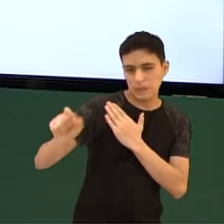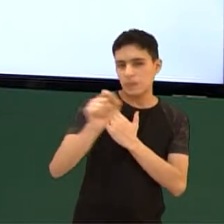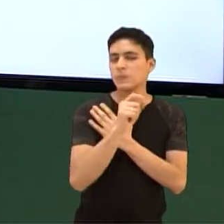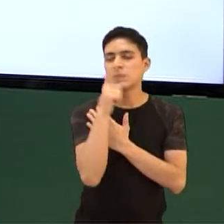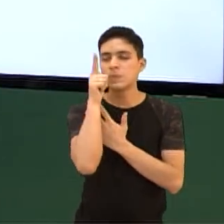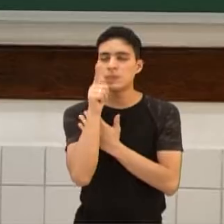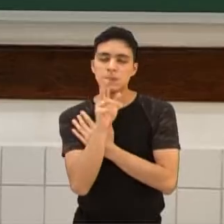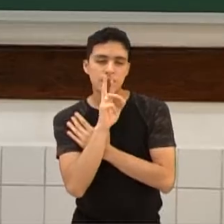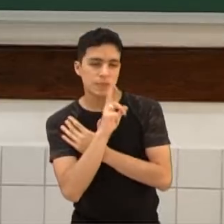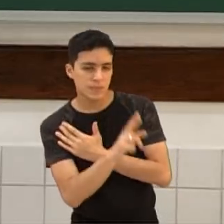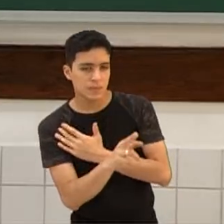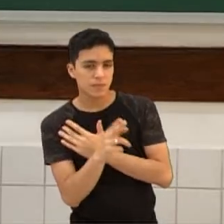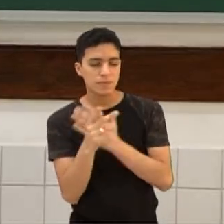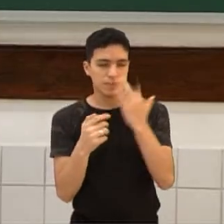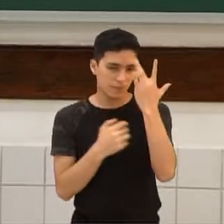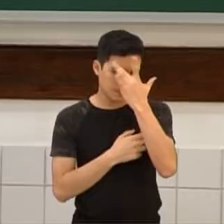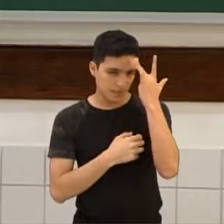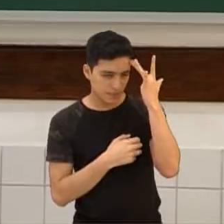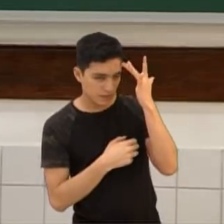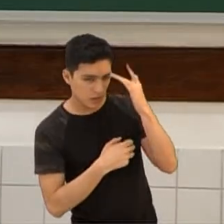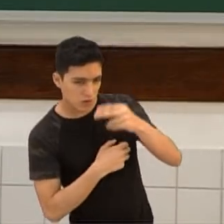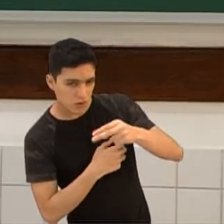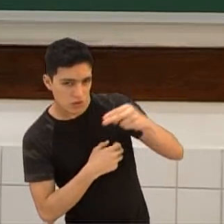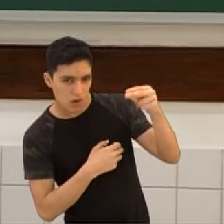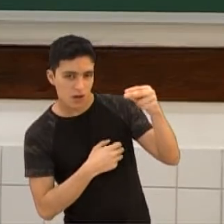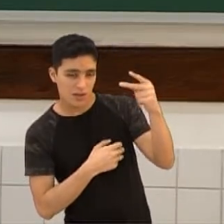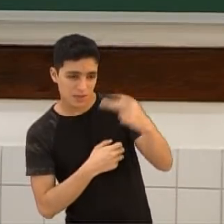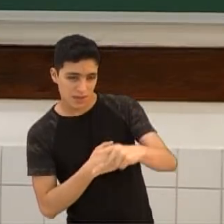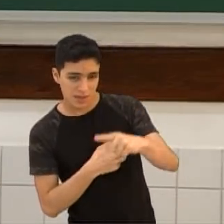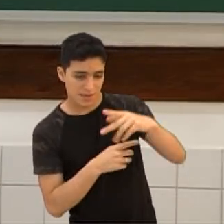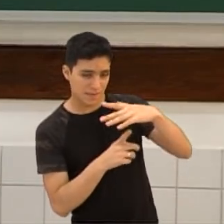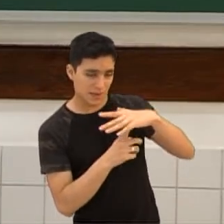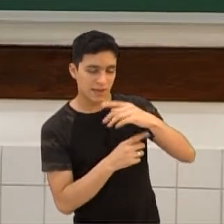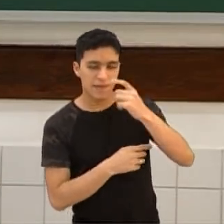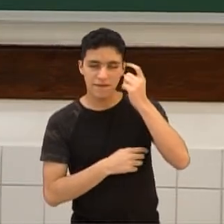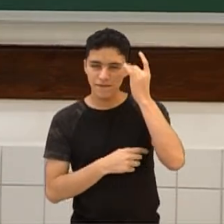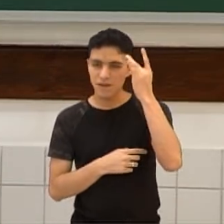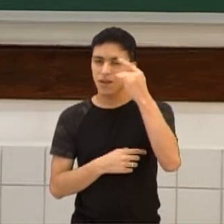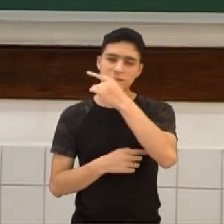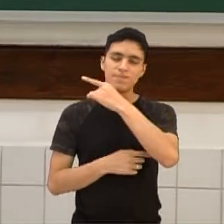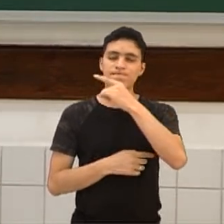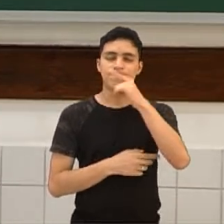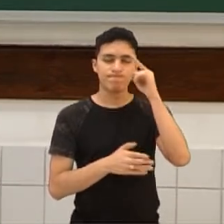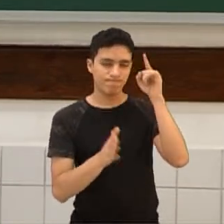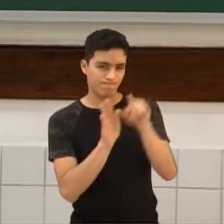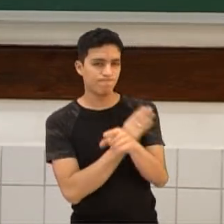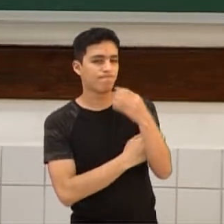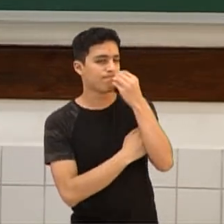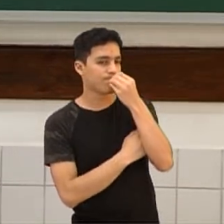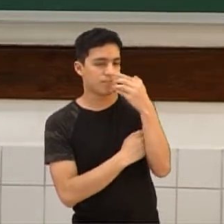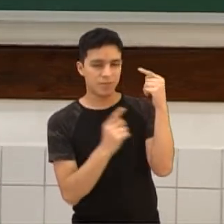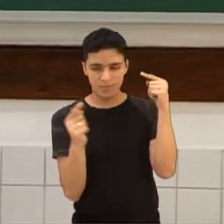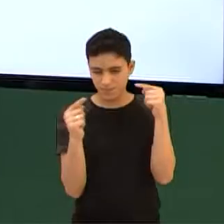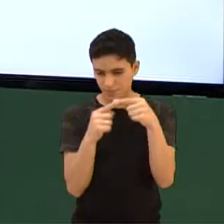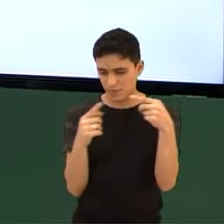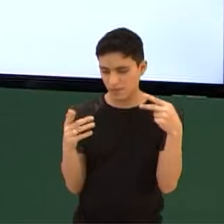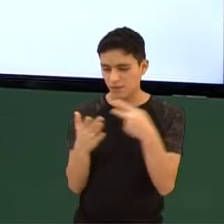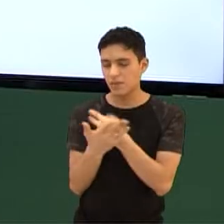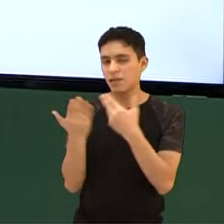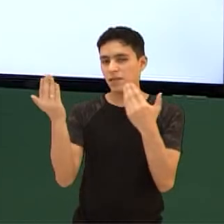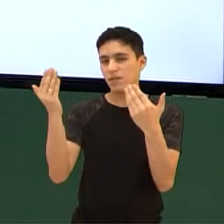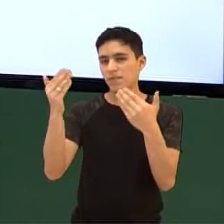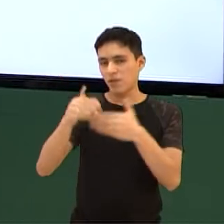questão? O pessoal do Nortão do Paraná conseguiu resolver? Questãozinha bala, questão fera aí, gente. Vamos lá, questão boa de cair no vestibular. Isso aqui é uma delícia de